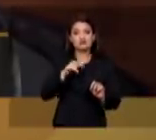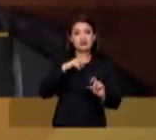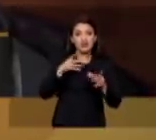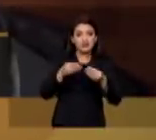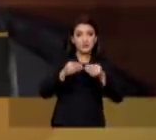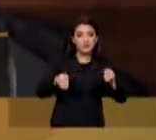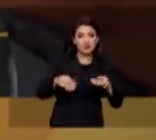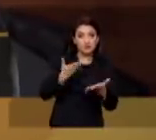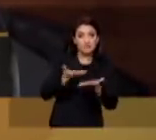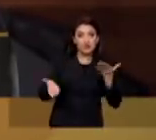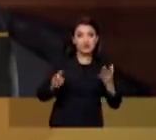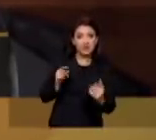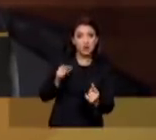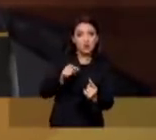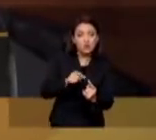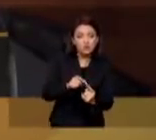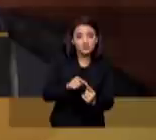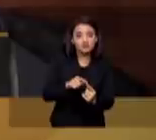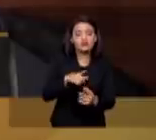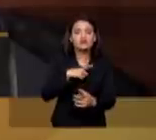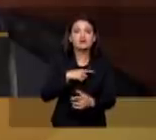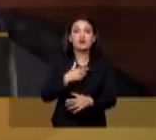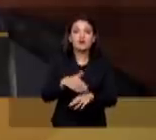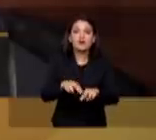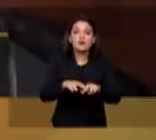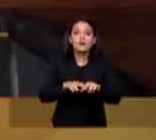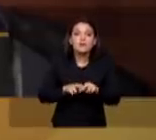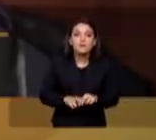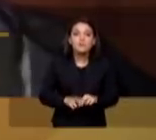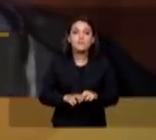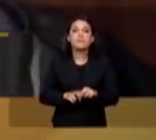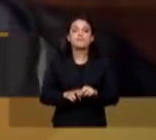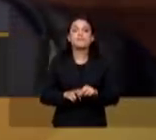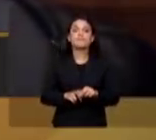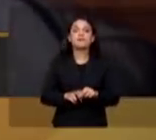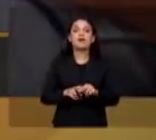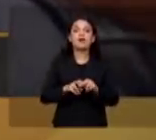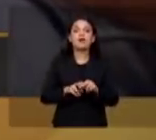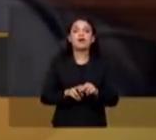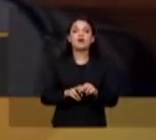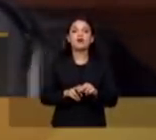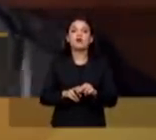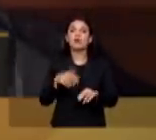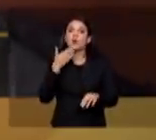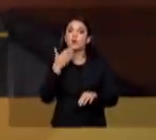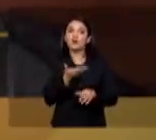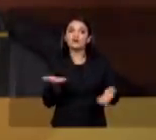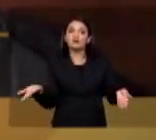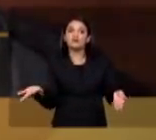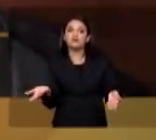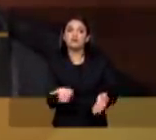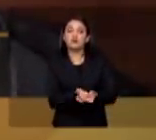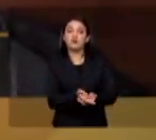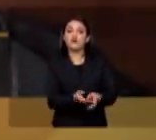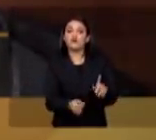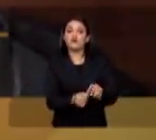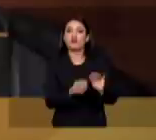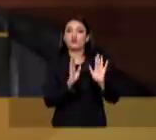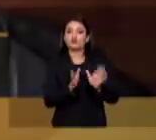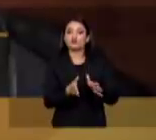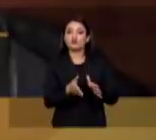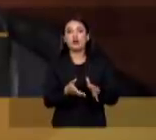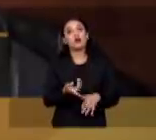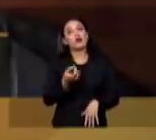agravada, surge com a impugnação específica deduzida pelos impetrantes, observado